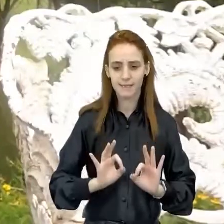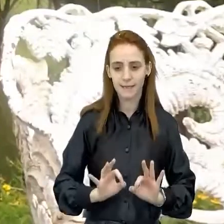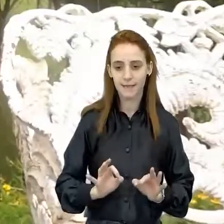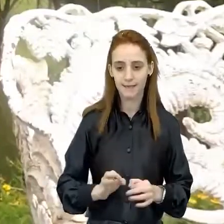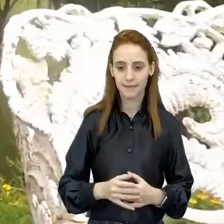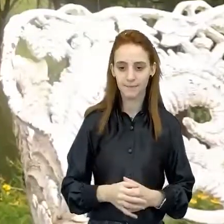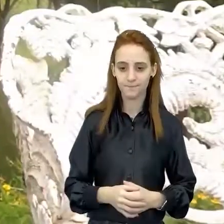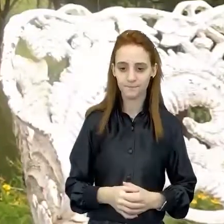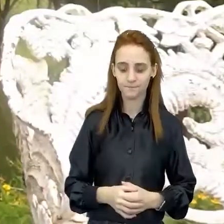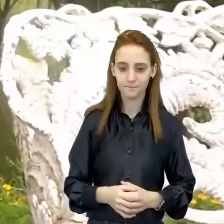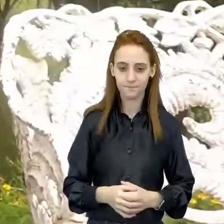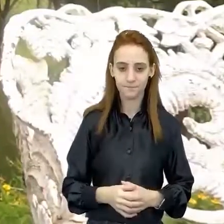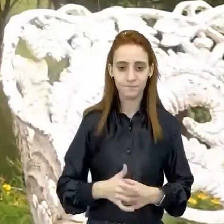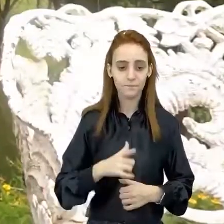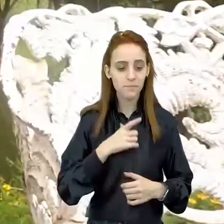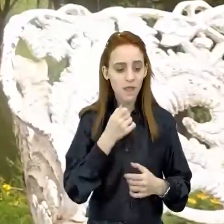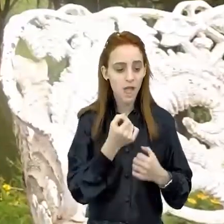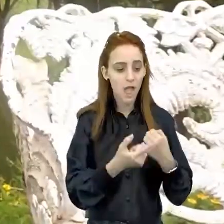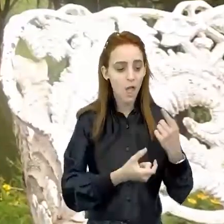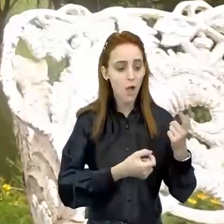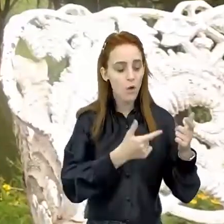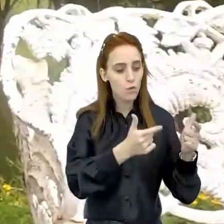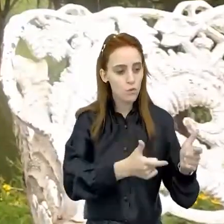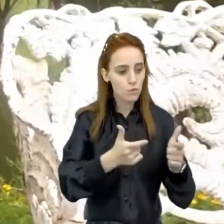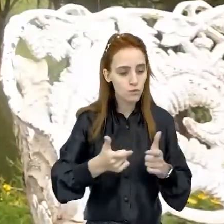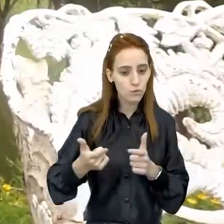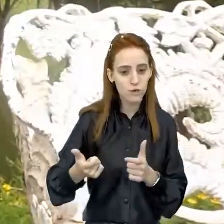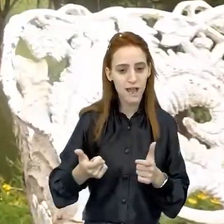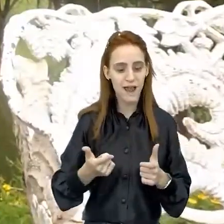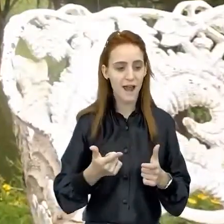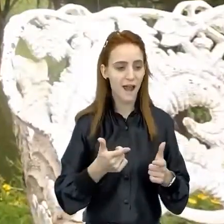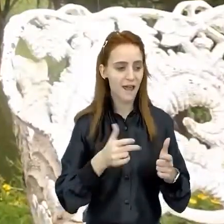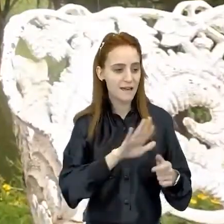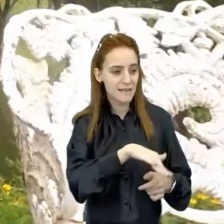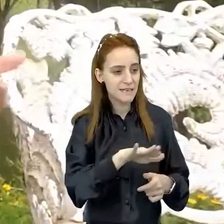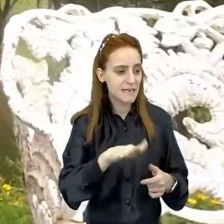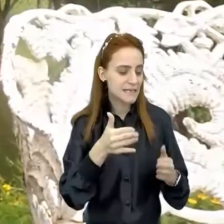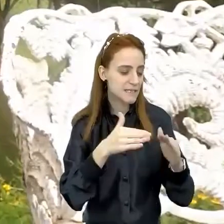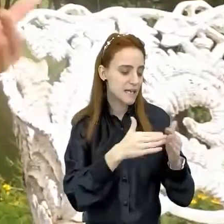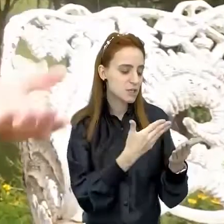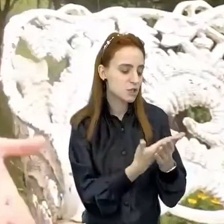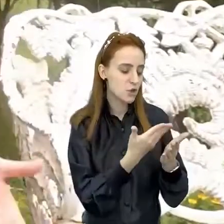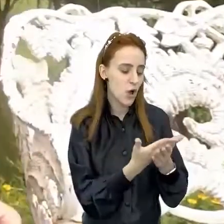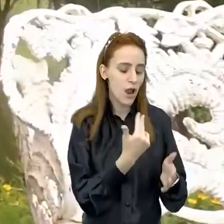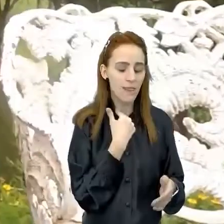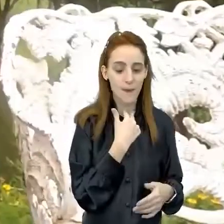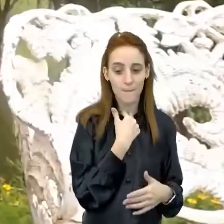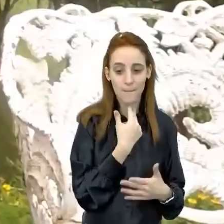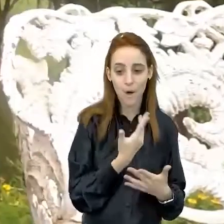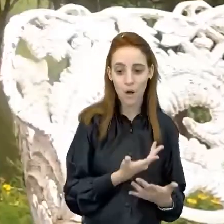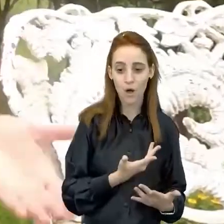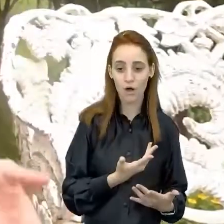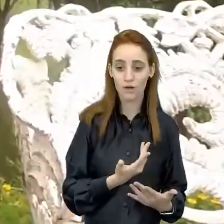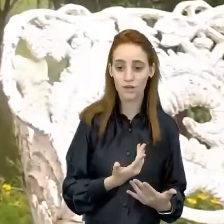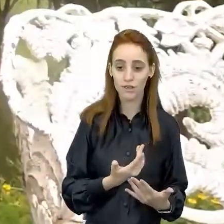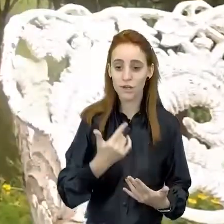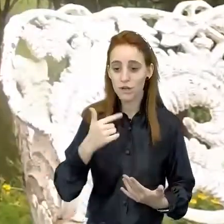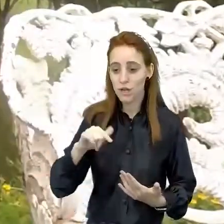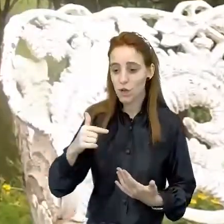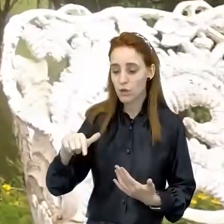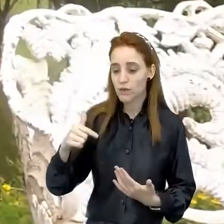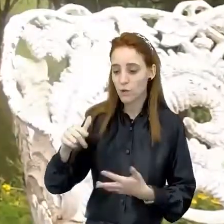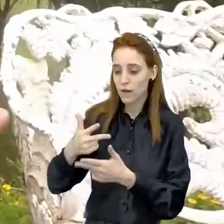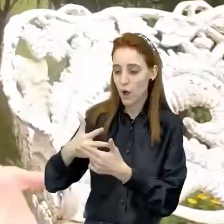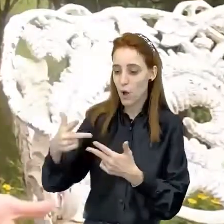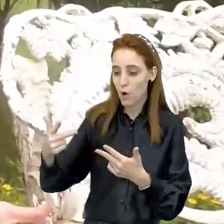disso. Sabe? Porque tem lugares que as crianças estão sendo privadas de escola enquanto outras atividades muito piores